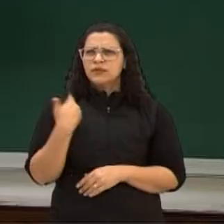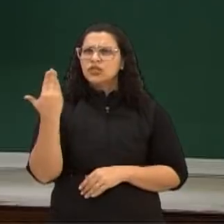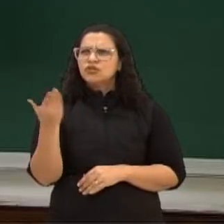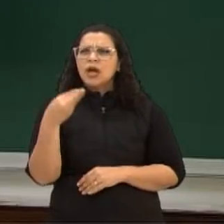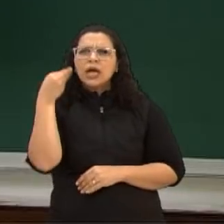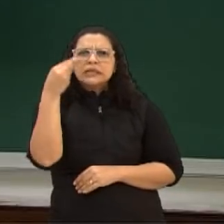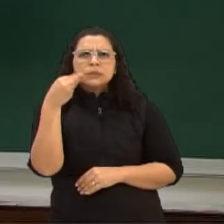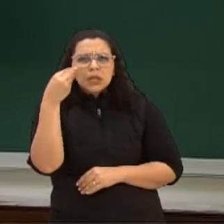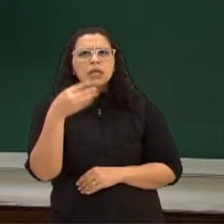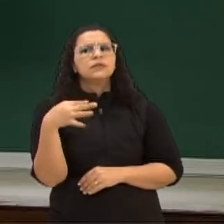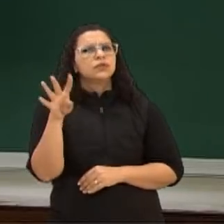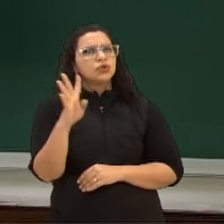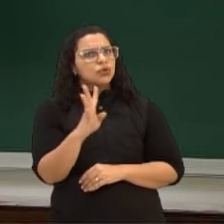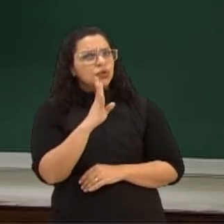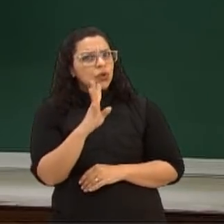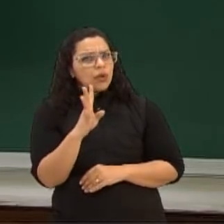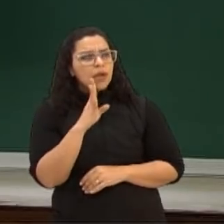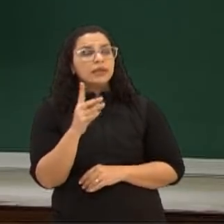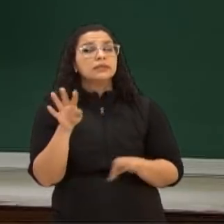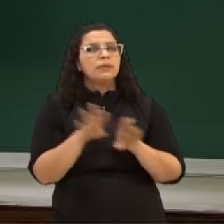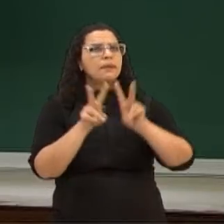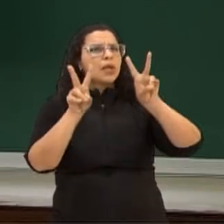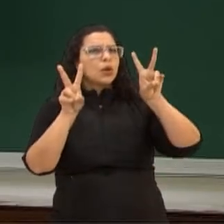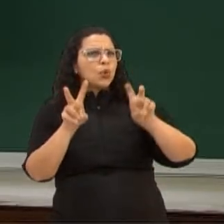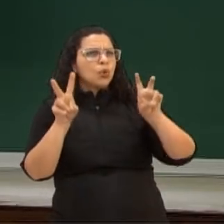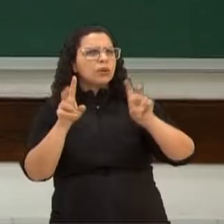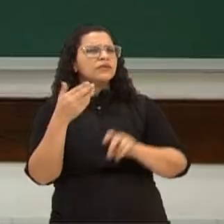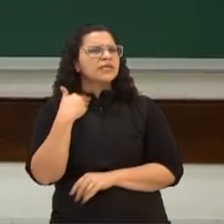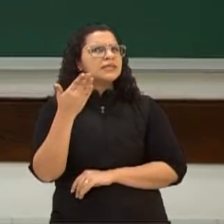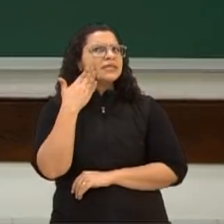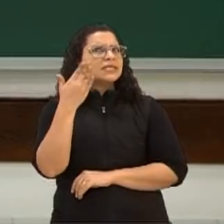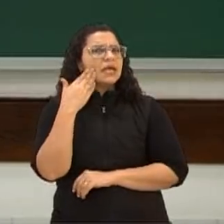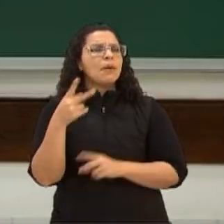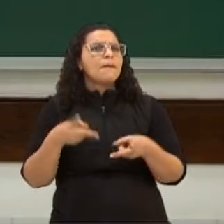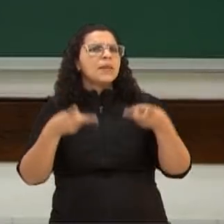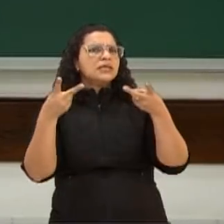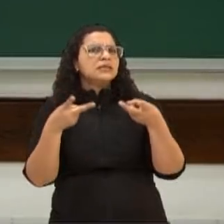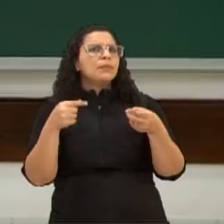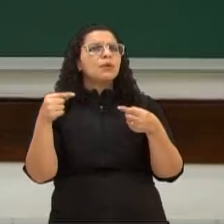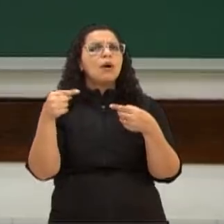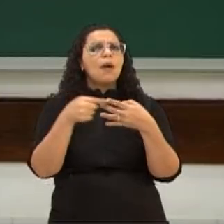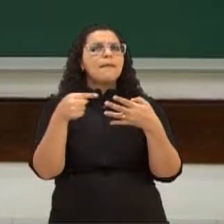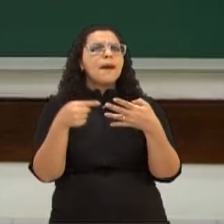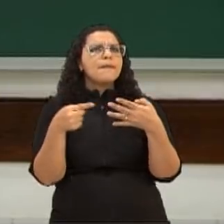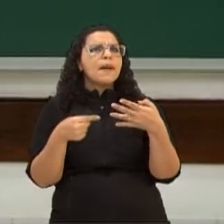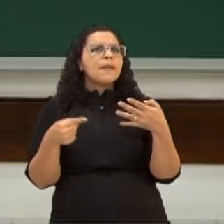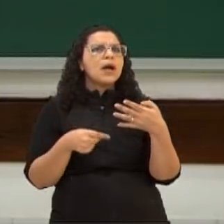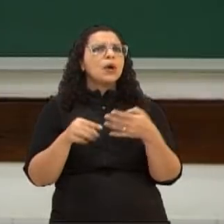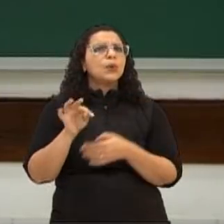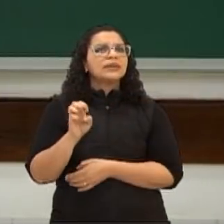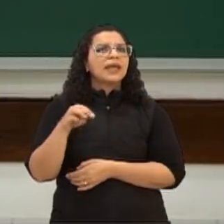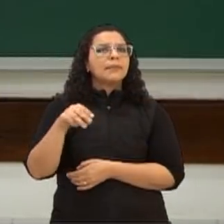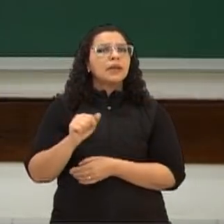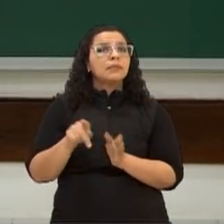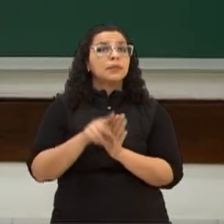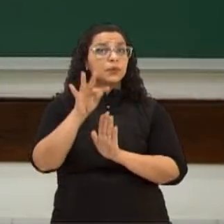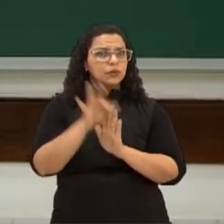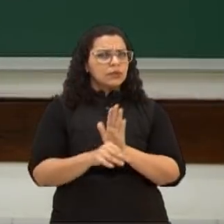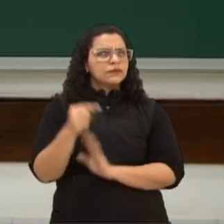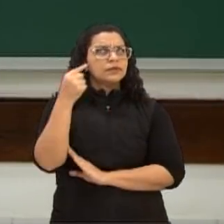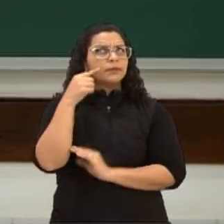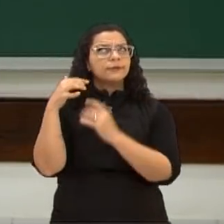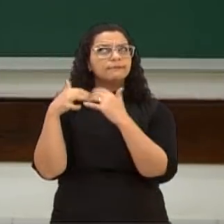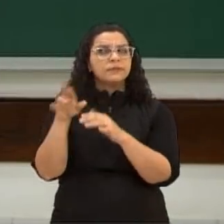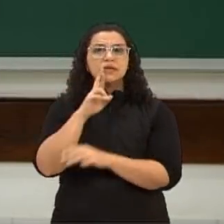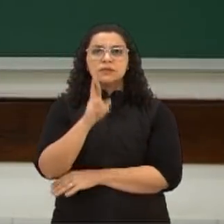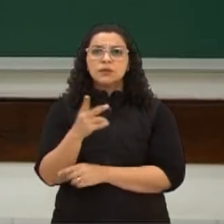você já conhece e pelo título, você consegue reconhecer qual pode ser o tema do texto? Vou dar um tempinho